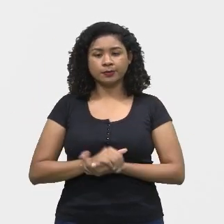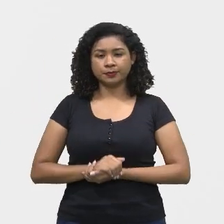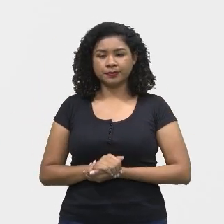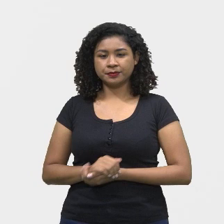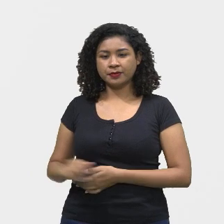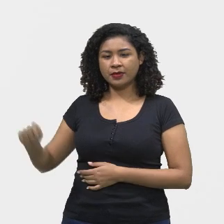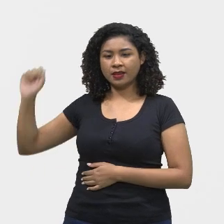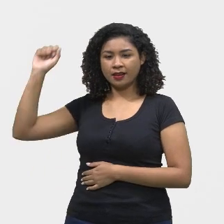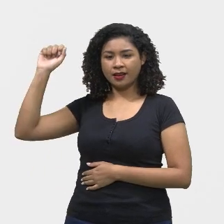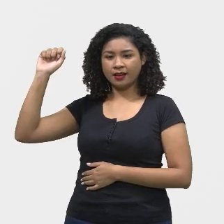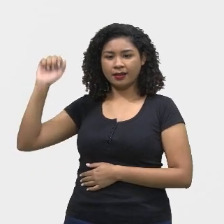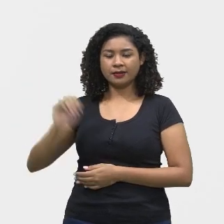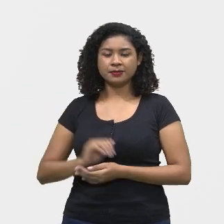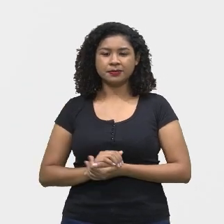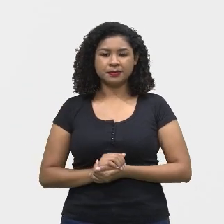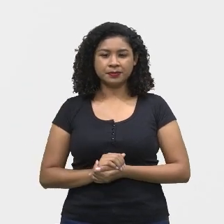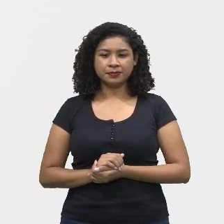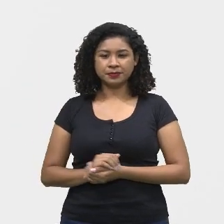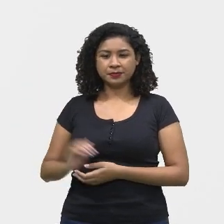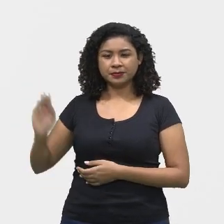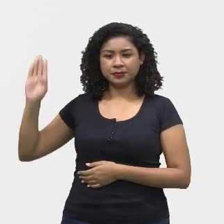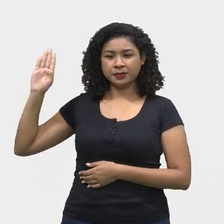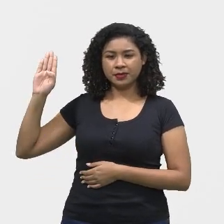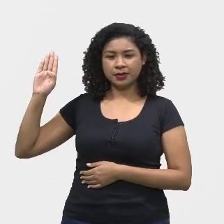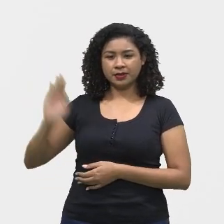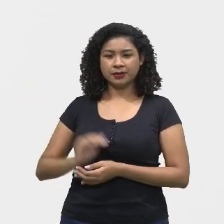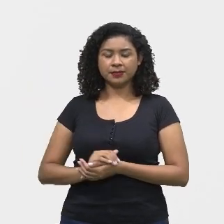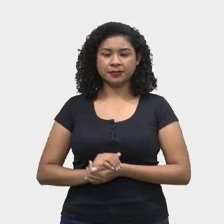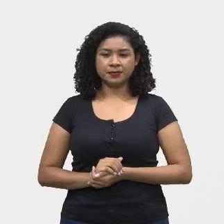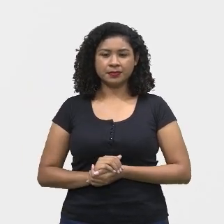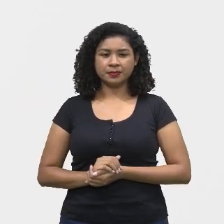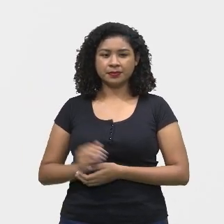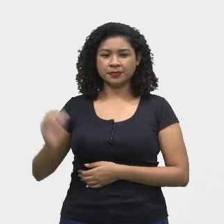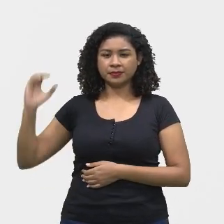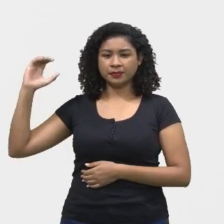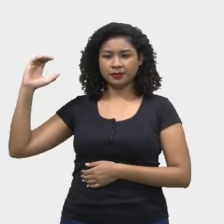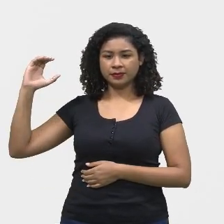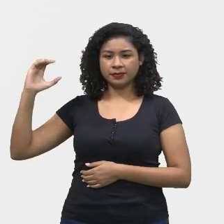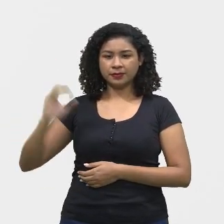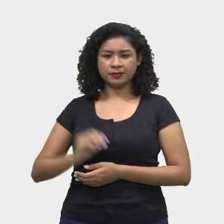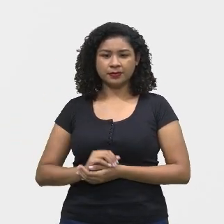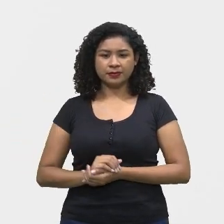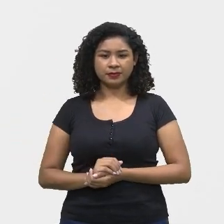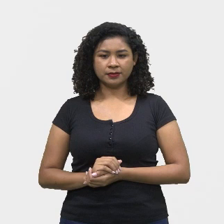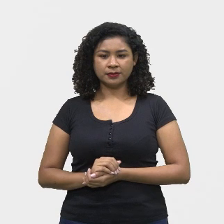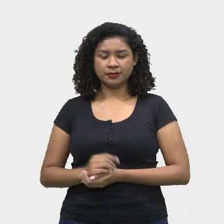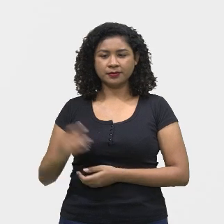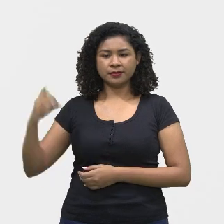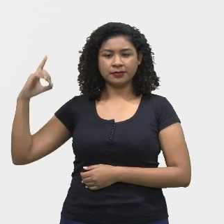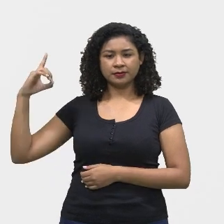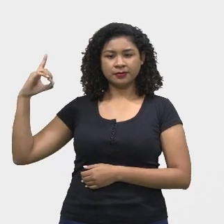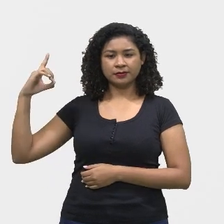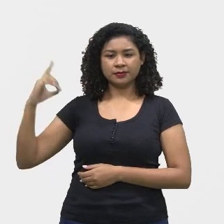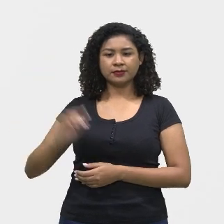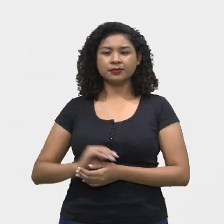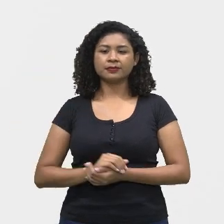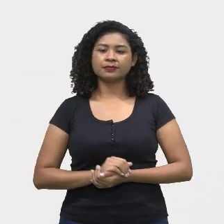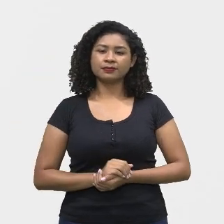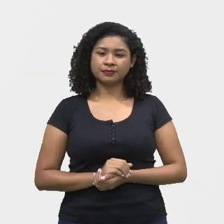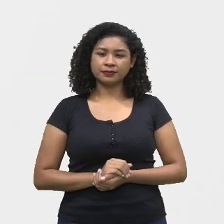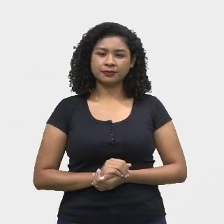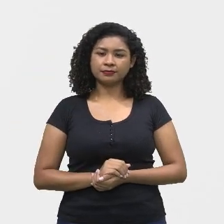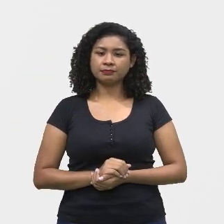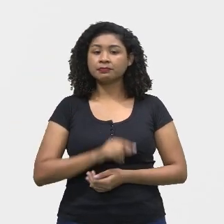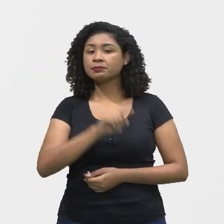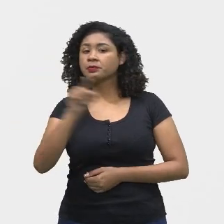judô; letra B, luta livre; letra C, ruca-ruca; letra D, sambô.